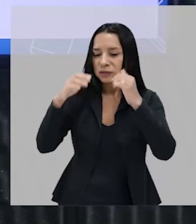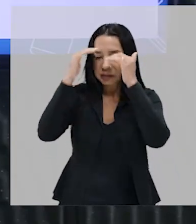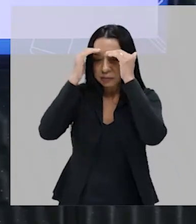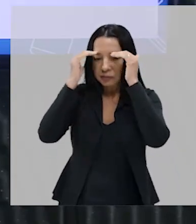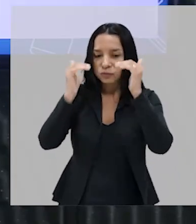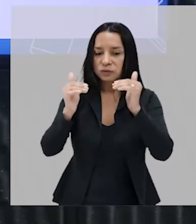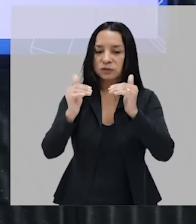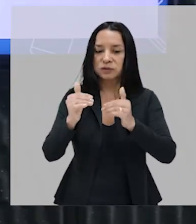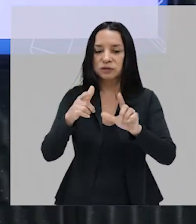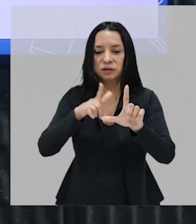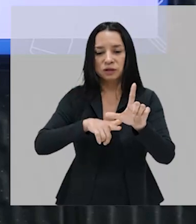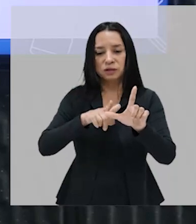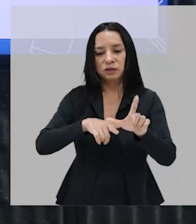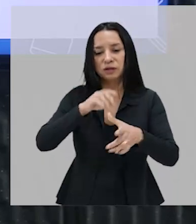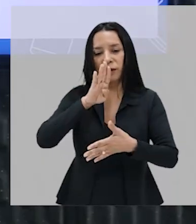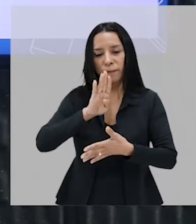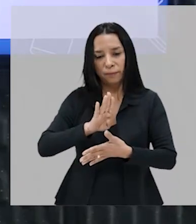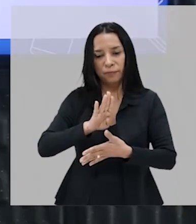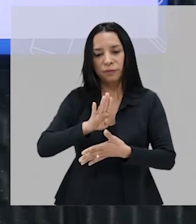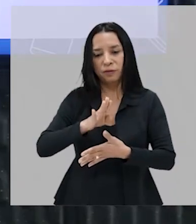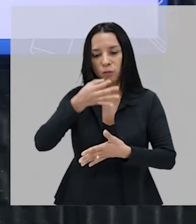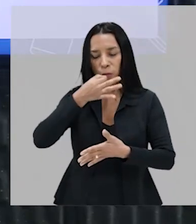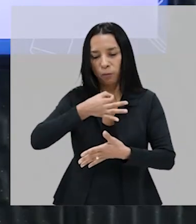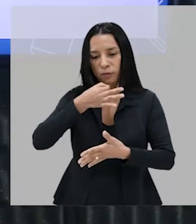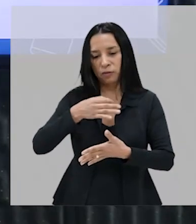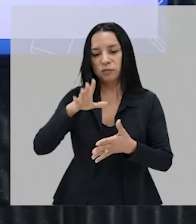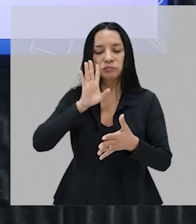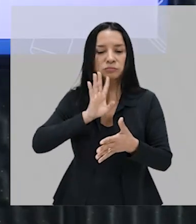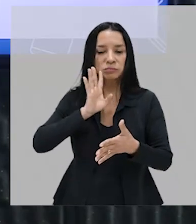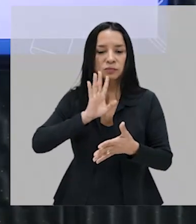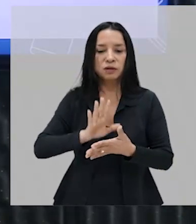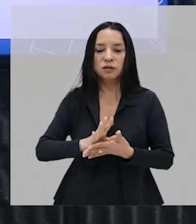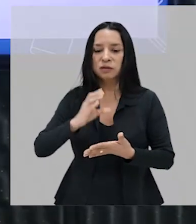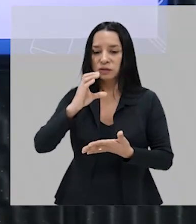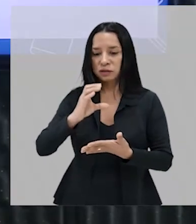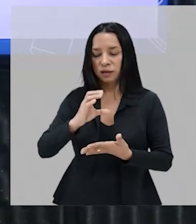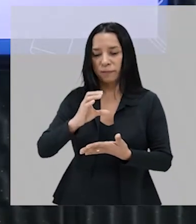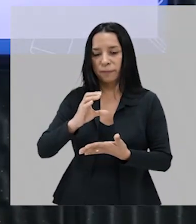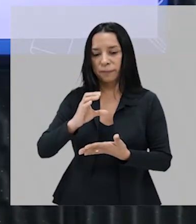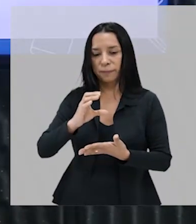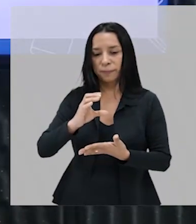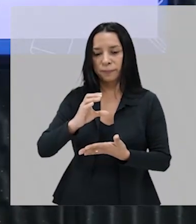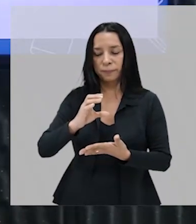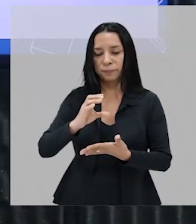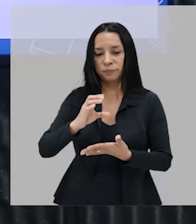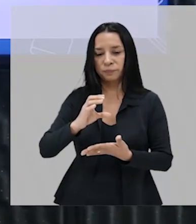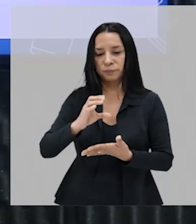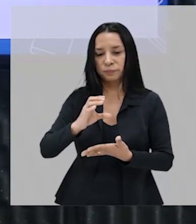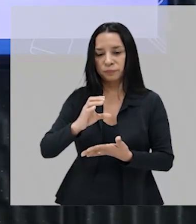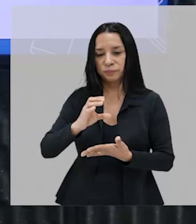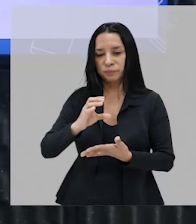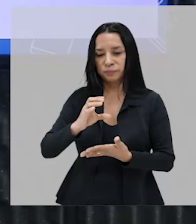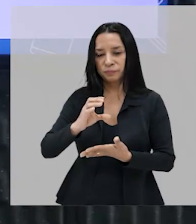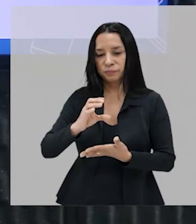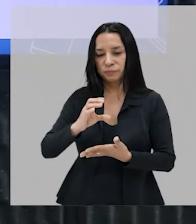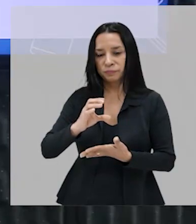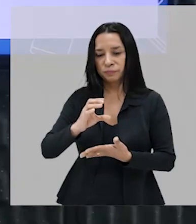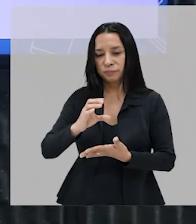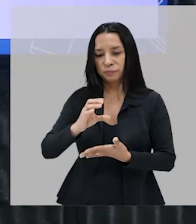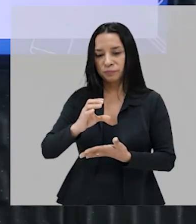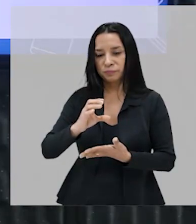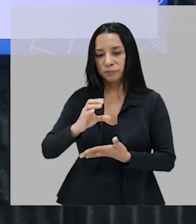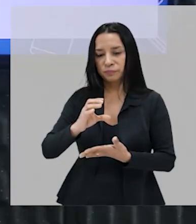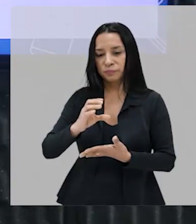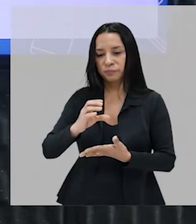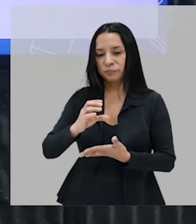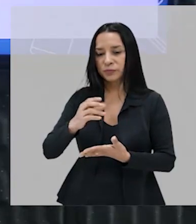aí uma sugestão bem legal. Letra C, proposições sem referência. Sem referência não, então não tenho